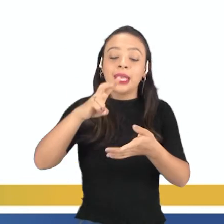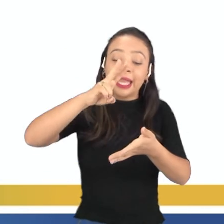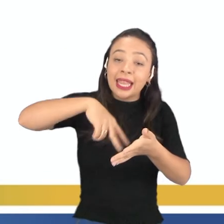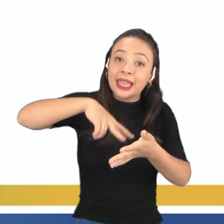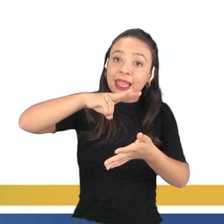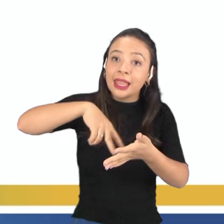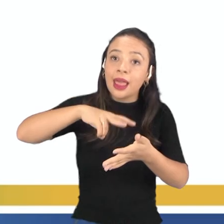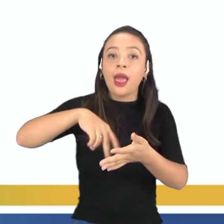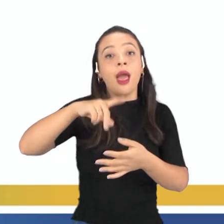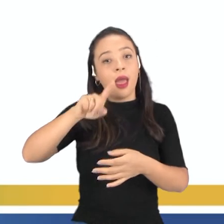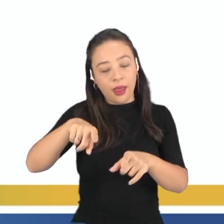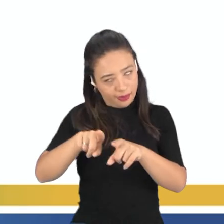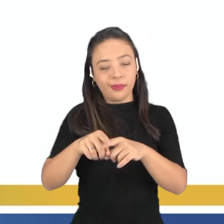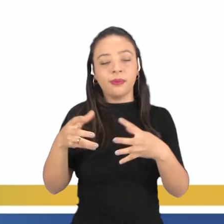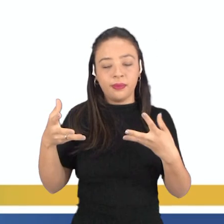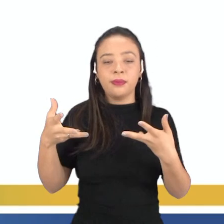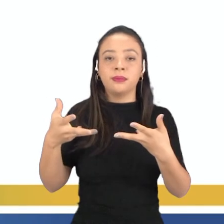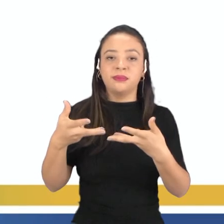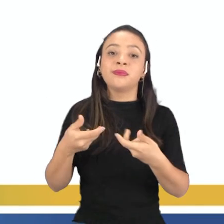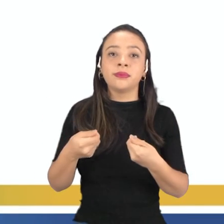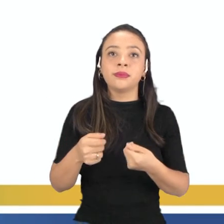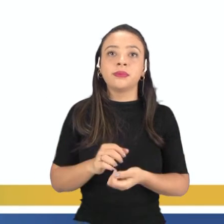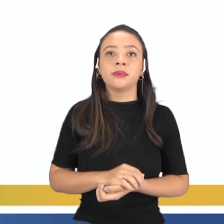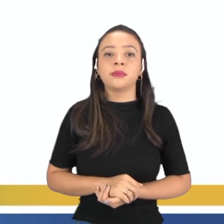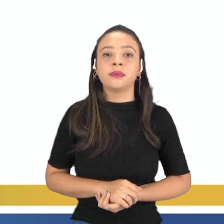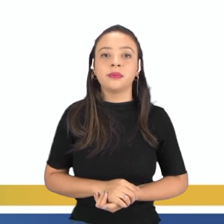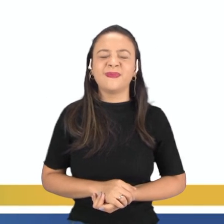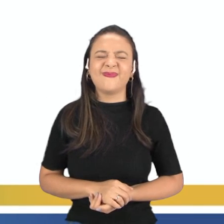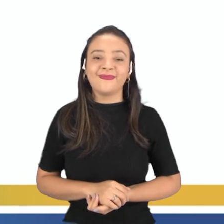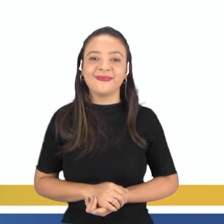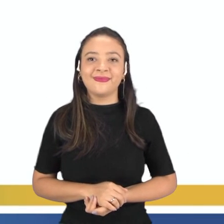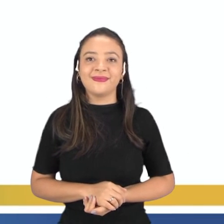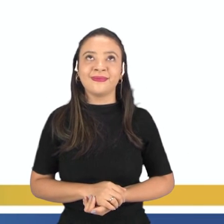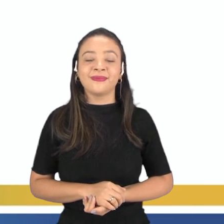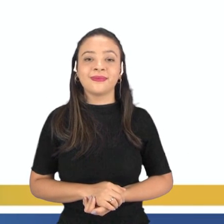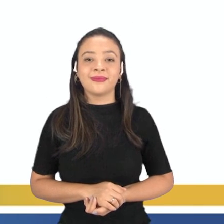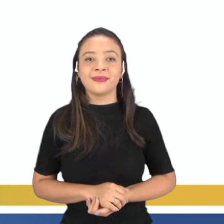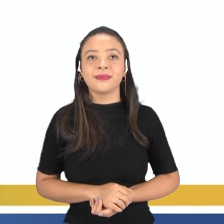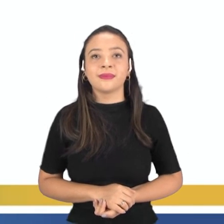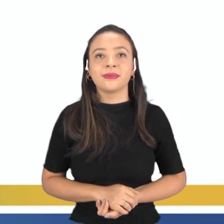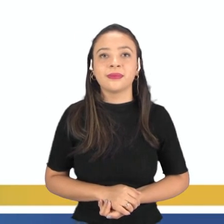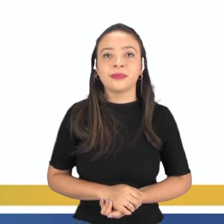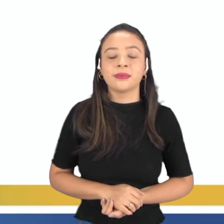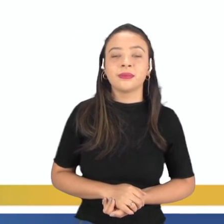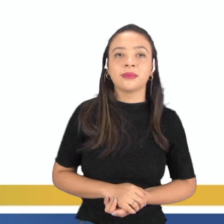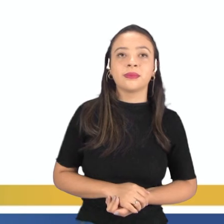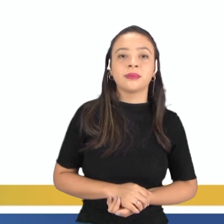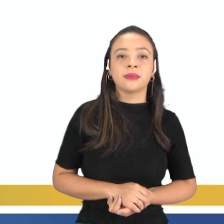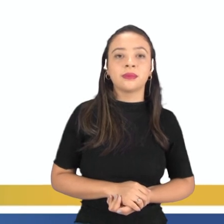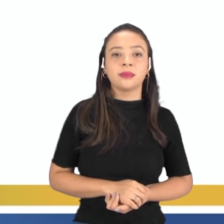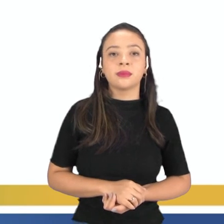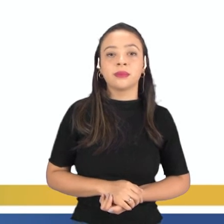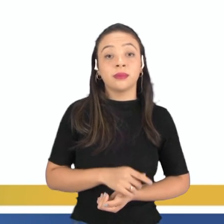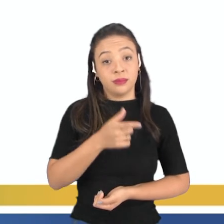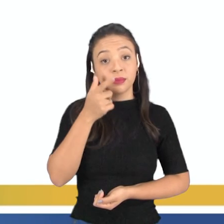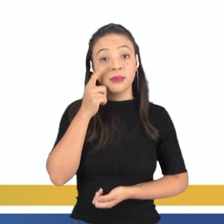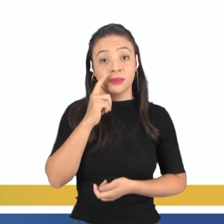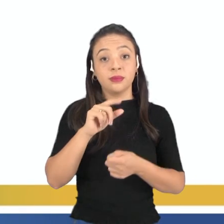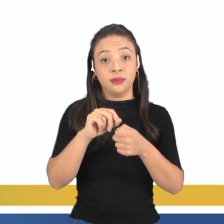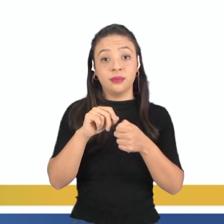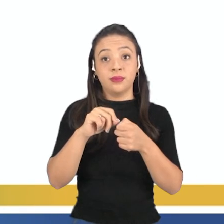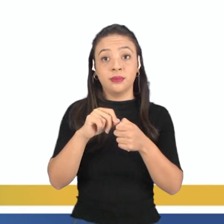ler é uma habilidade, né? Com 4 anos principalmente. Então a gente vai usar o could. E aí, conseguiram formular